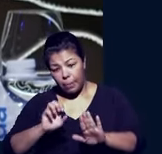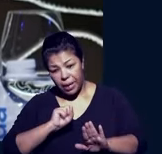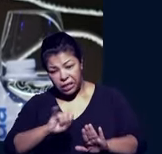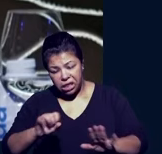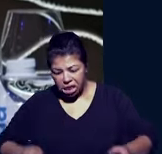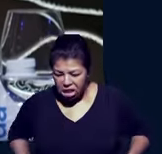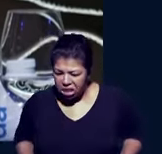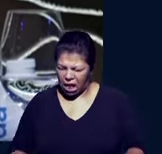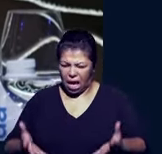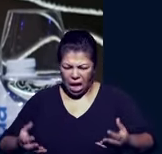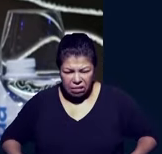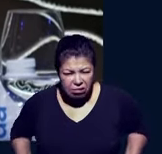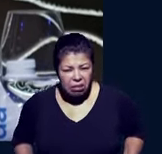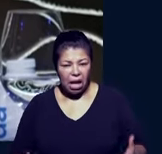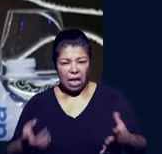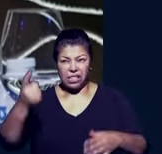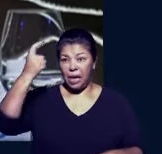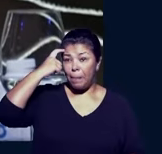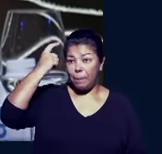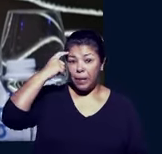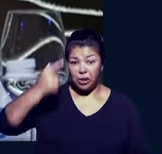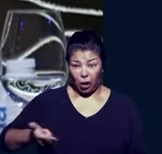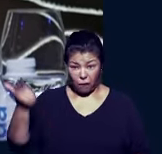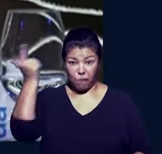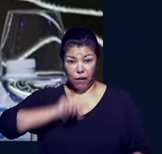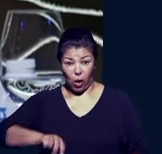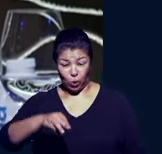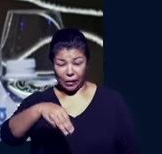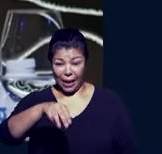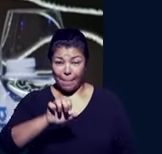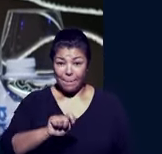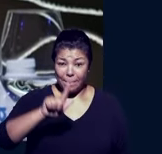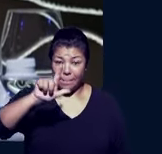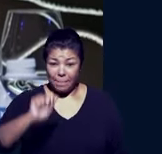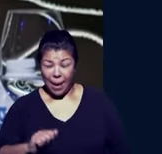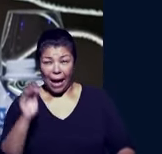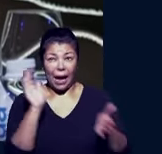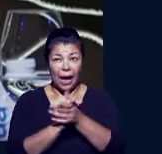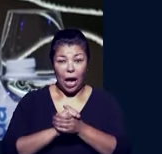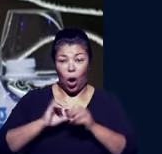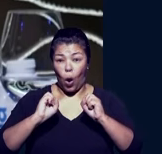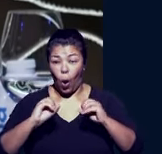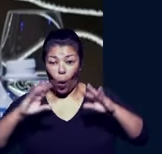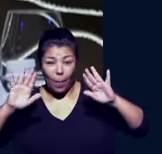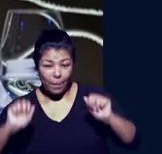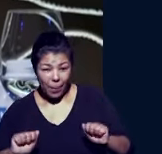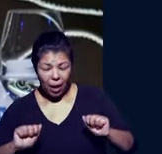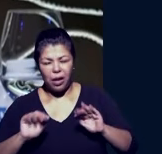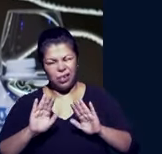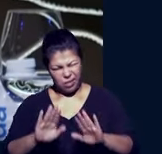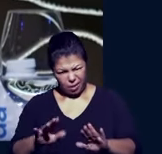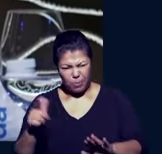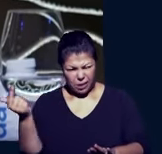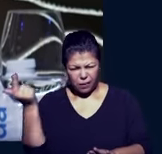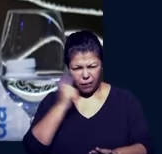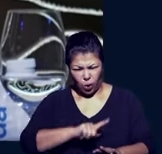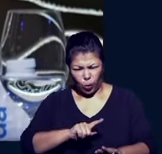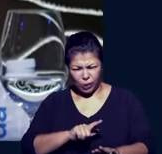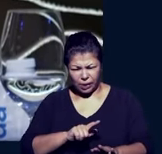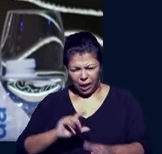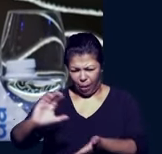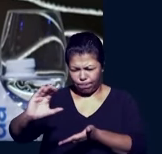gastança pensando que você vai ganhar na loteria e você você você não vai ganhar na loteria E você vai ficar com a dívida para para